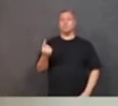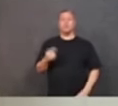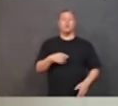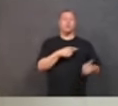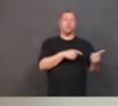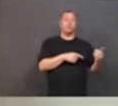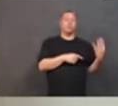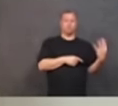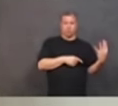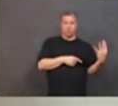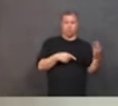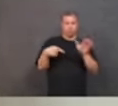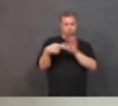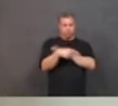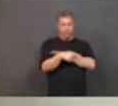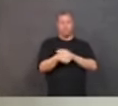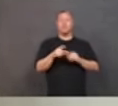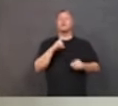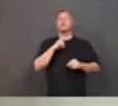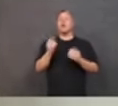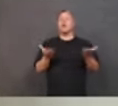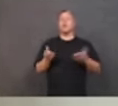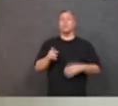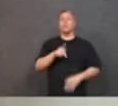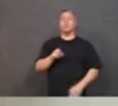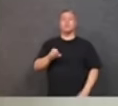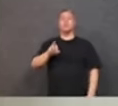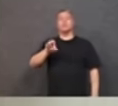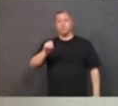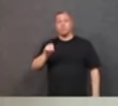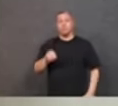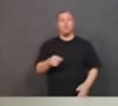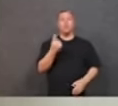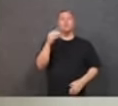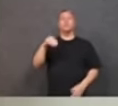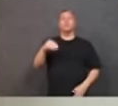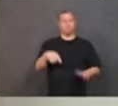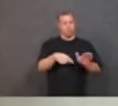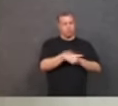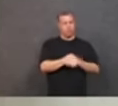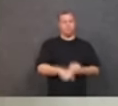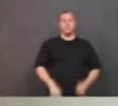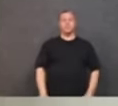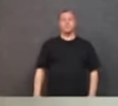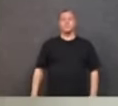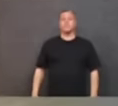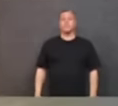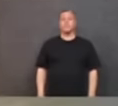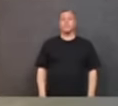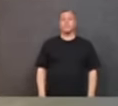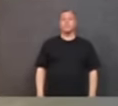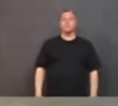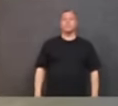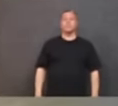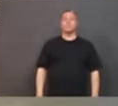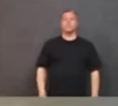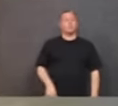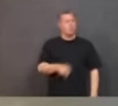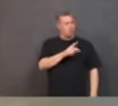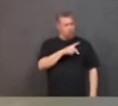4. Então, nesse momento, o professor Pedro tem um minuto para fazer pergunta ao professor Arquimedes. Prezado professor